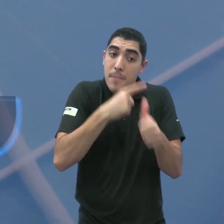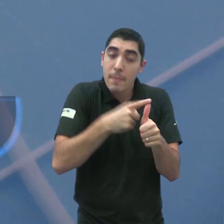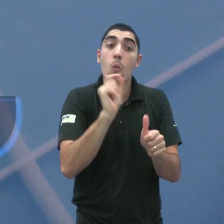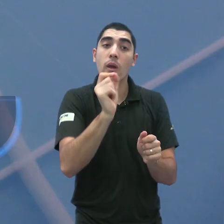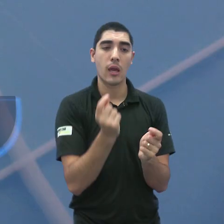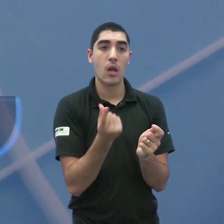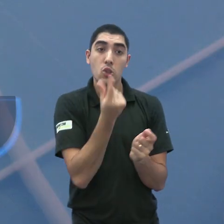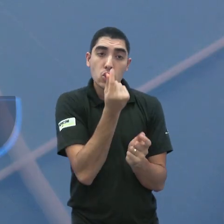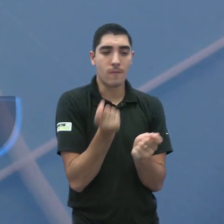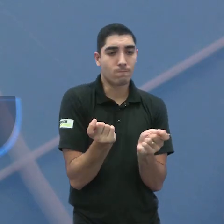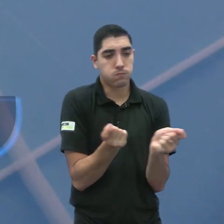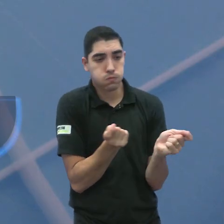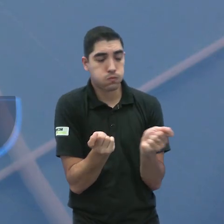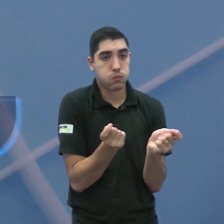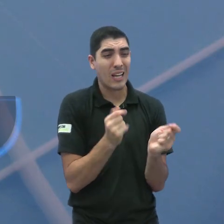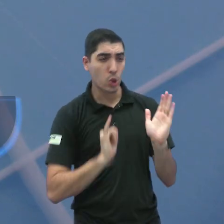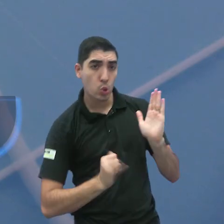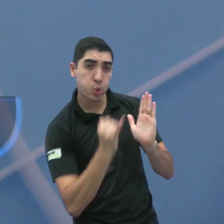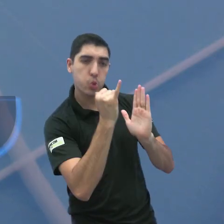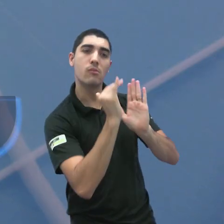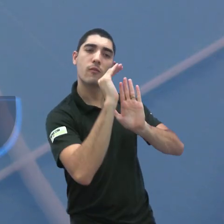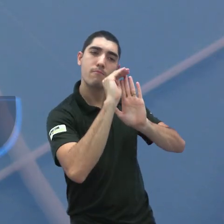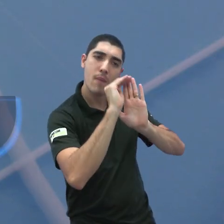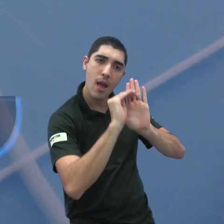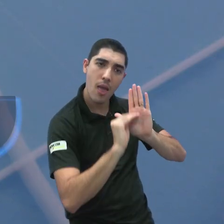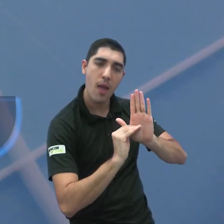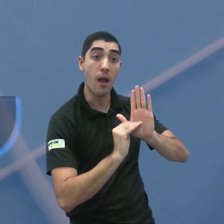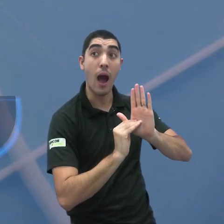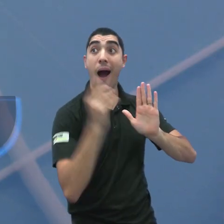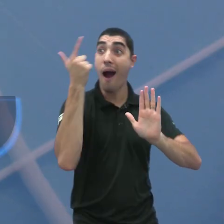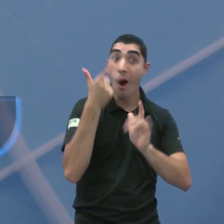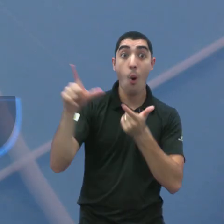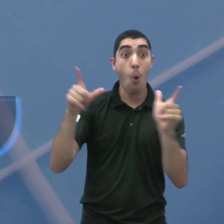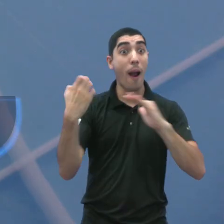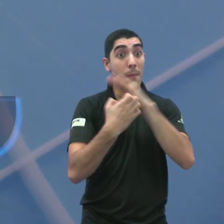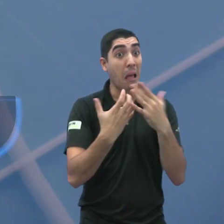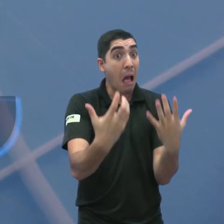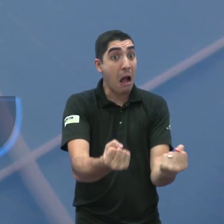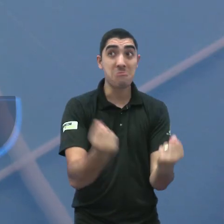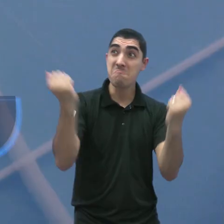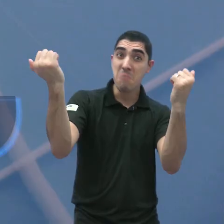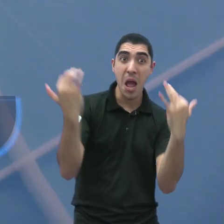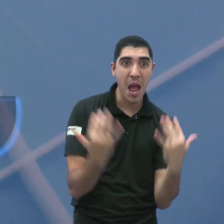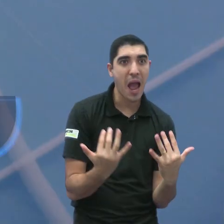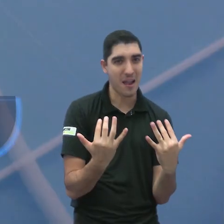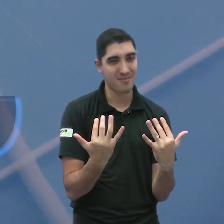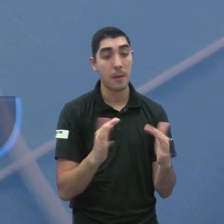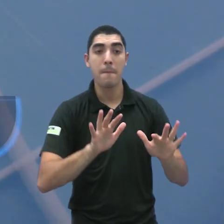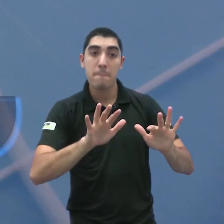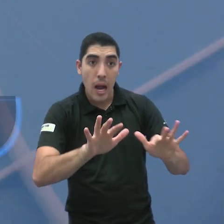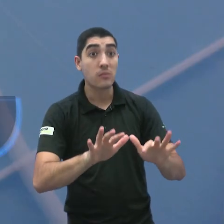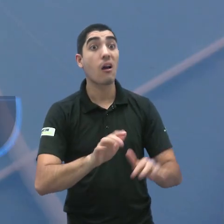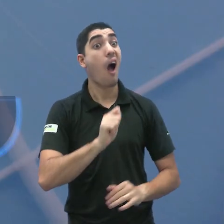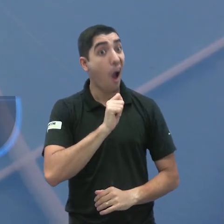esses juros e trazer o investidor cada vez mais para o nosso país. Dito isso, ainda tem muita